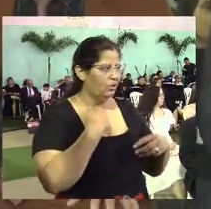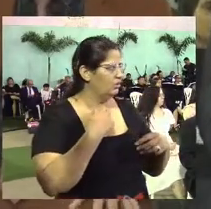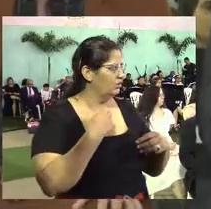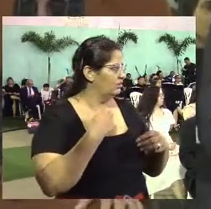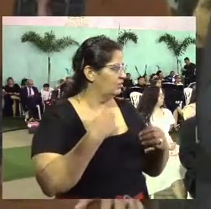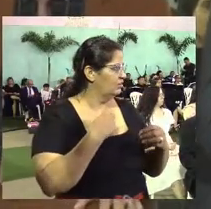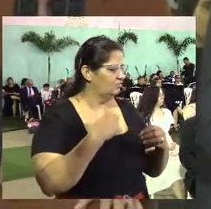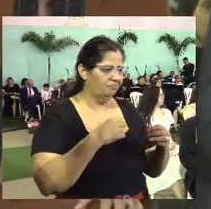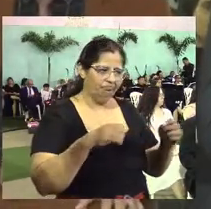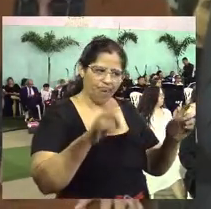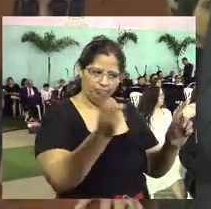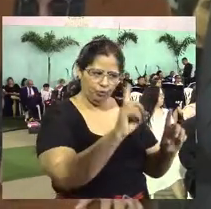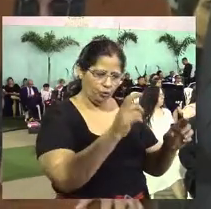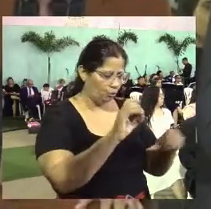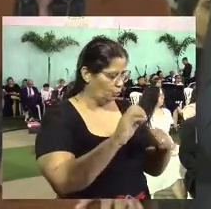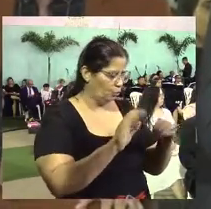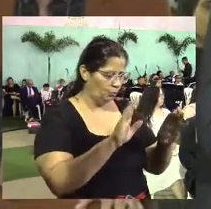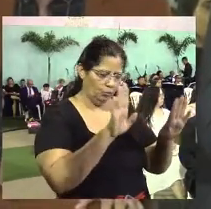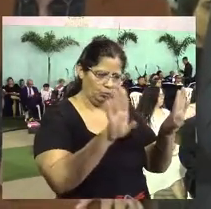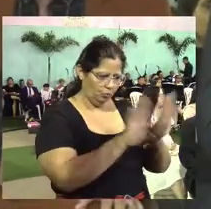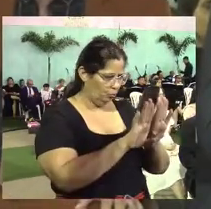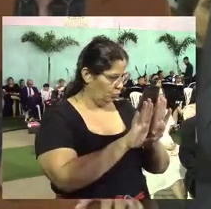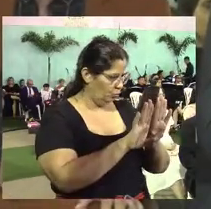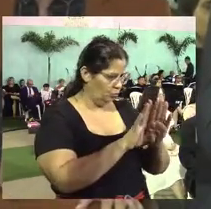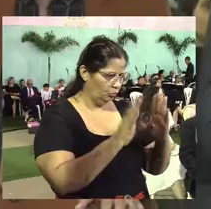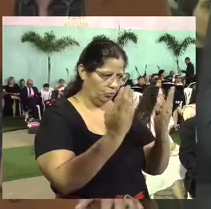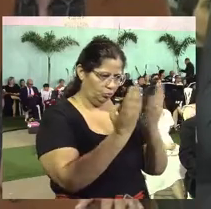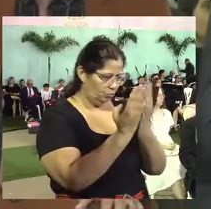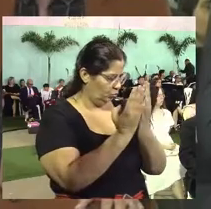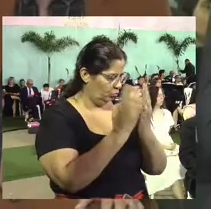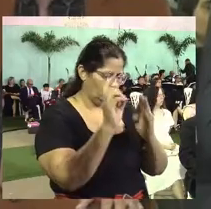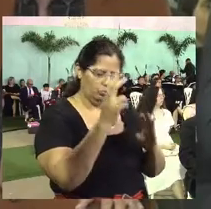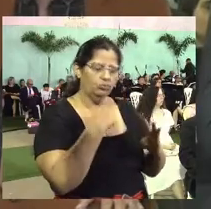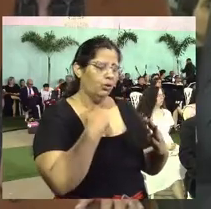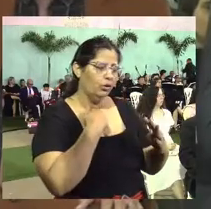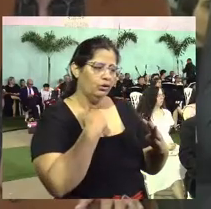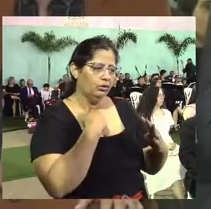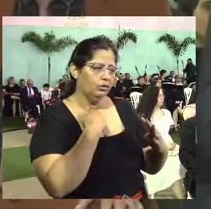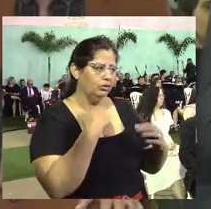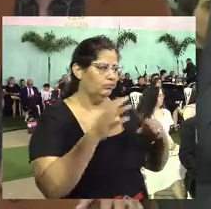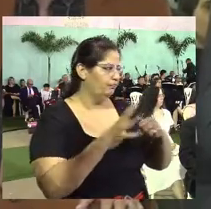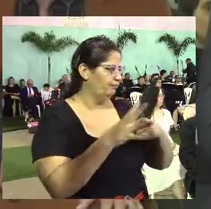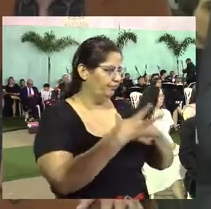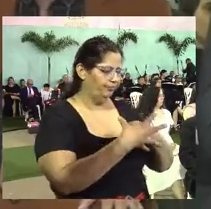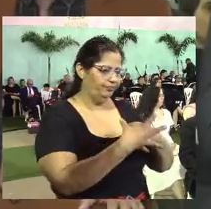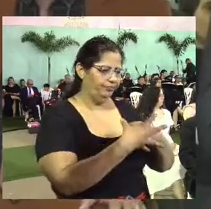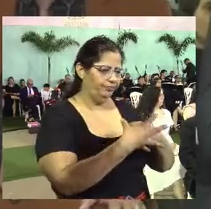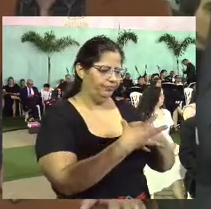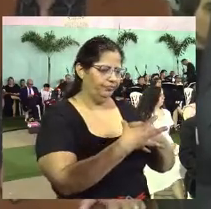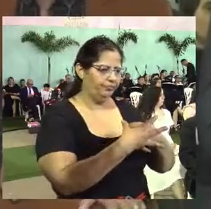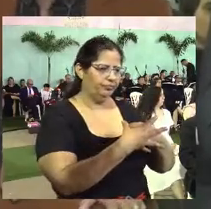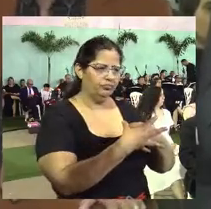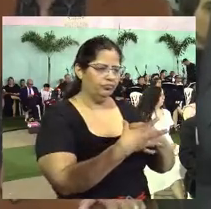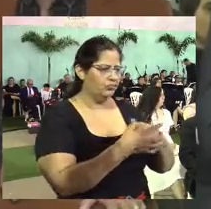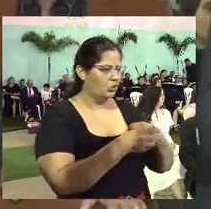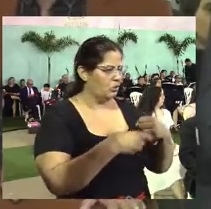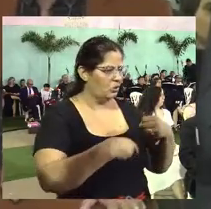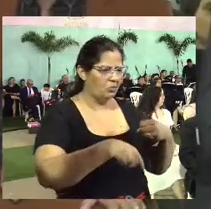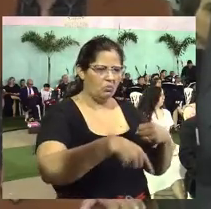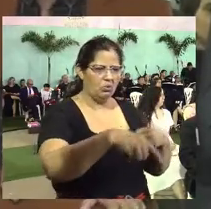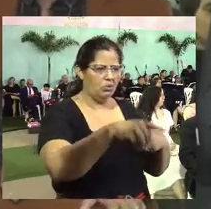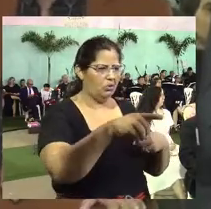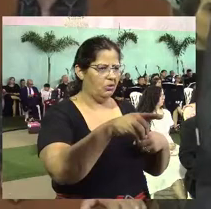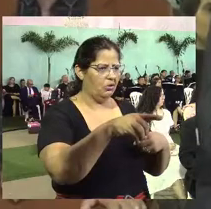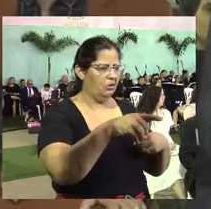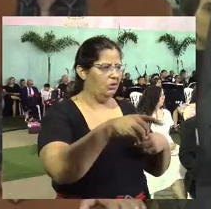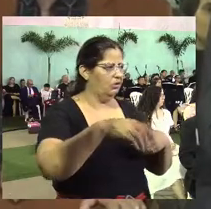como me bloquear não deixar entrar eu fiz um trabalho de evangelismo com Trio Elétrico durante a pandemia mas não pode passar com trio